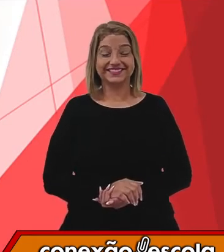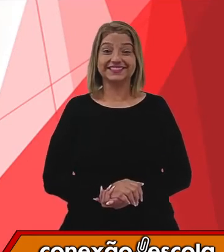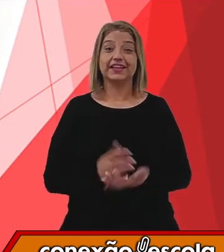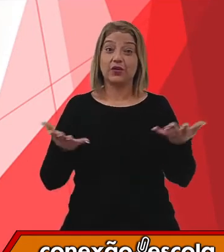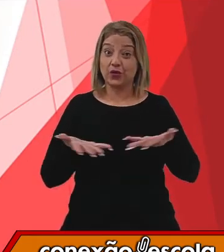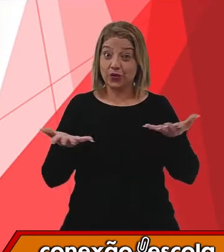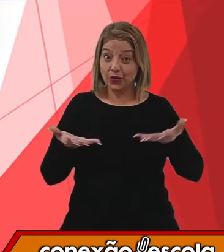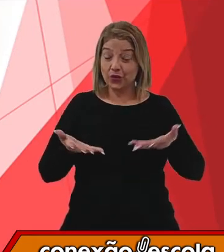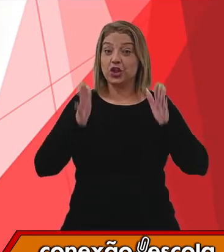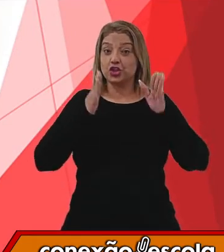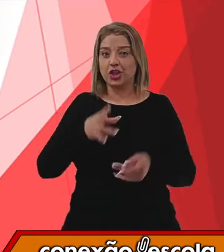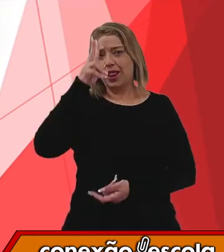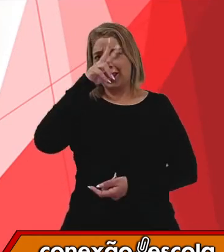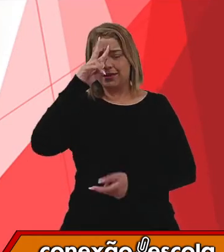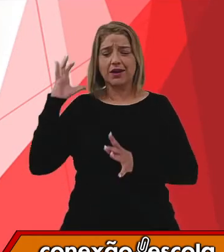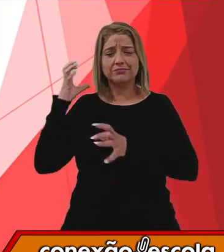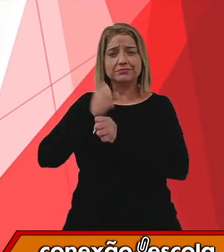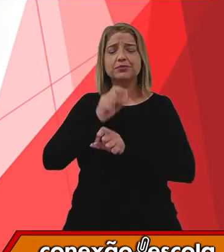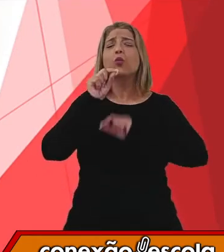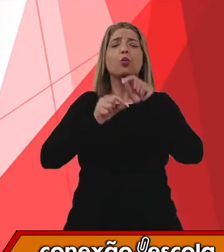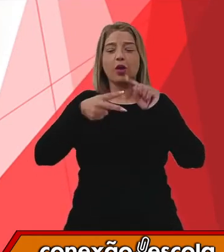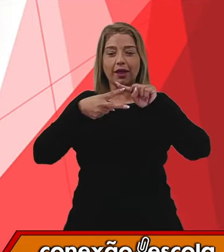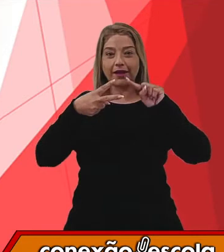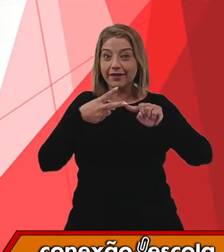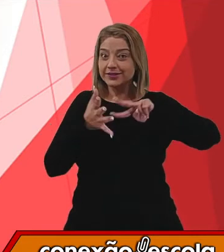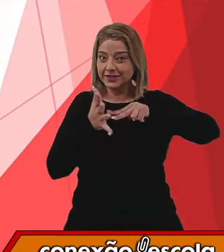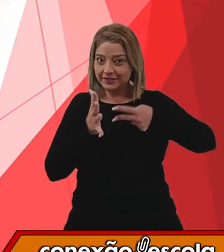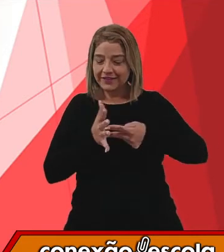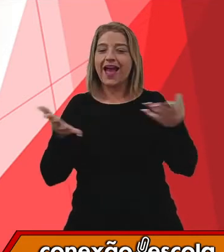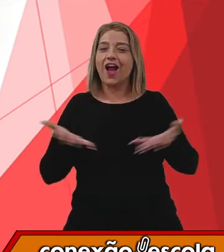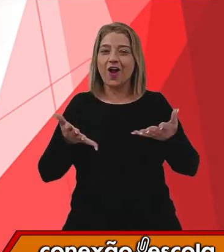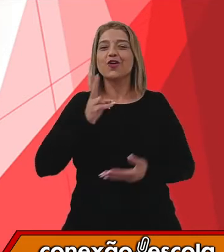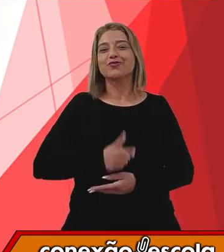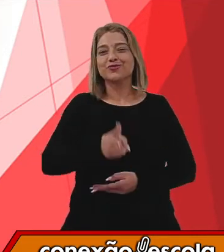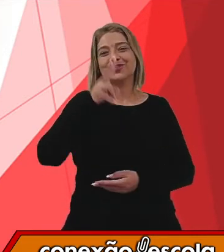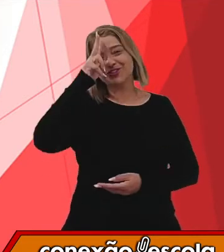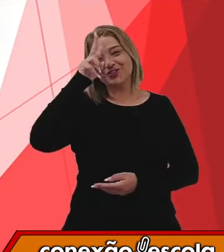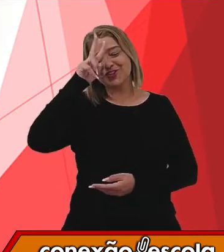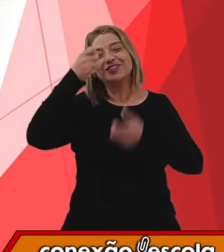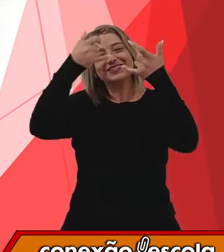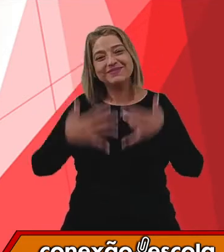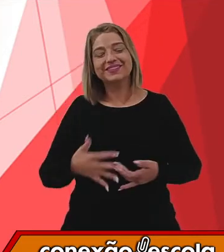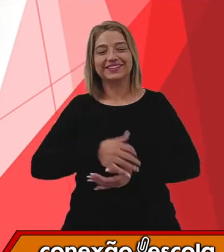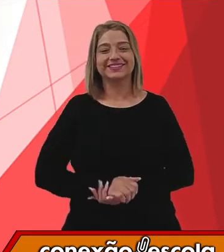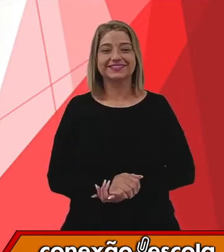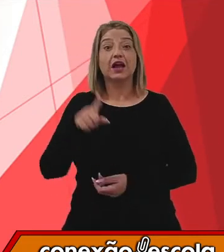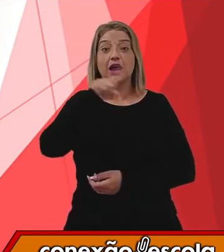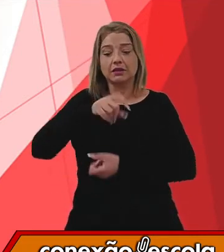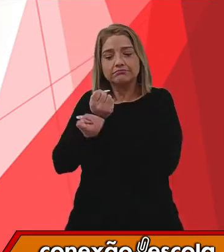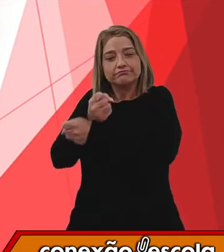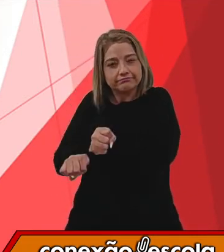Agora que já relembramos o que é migração, vamos continuar com o nosso papo histórico. Os escravos